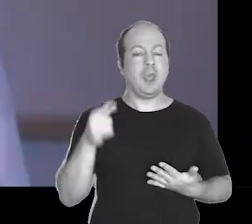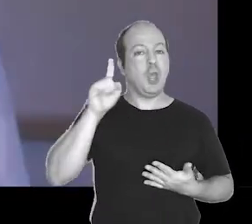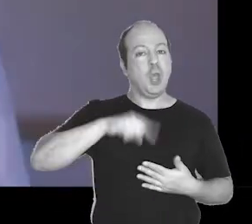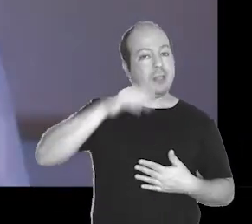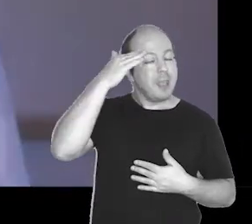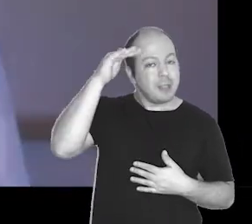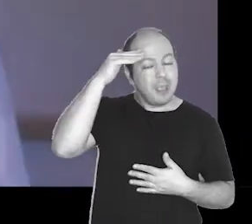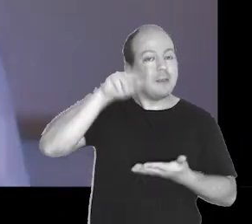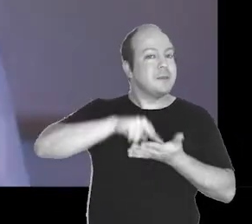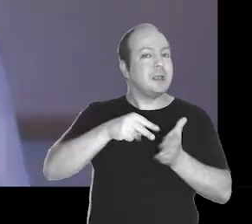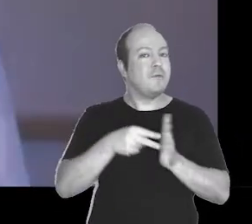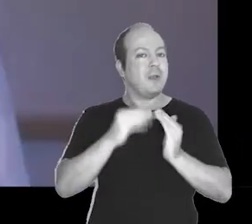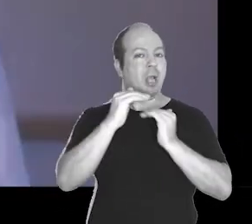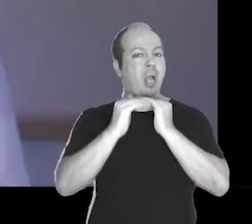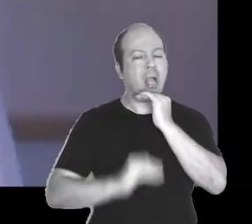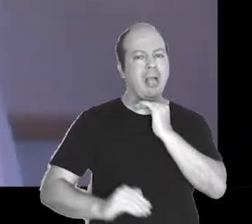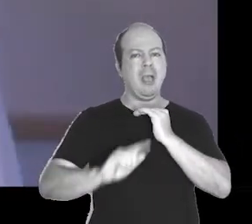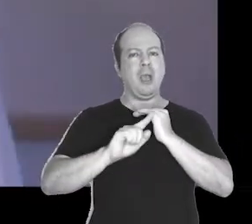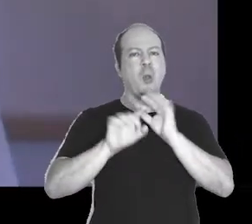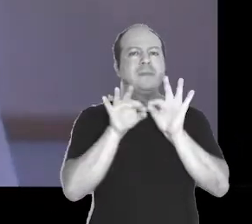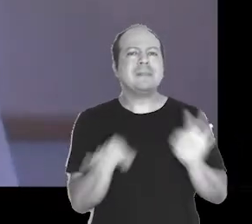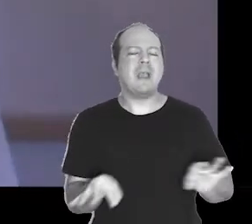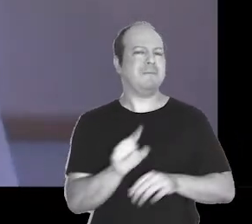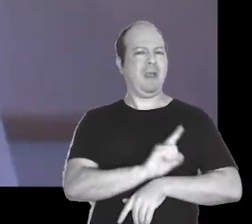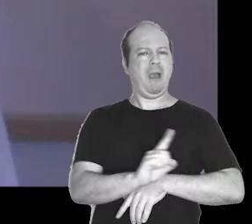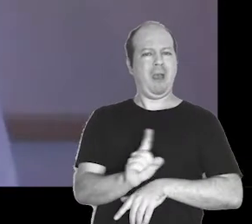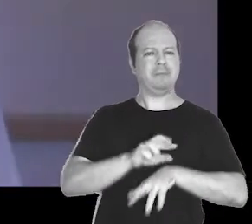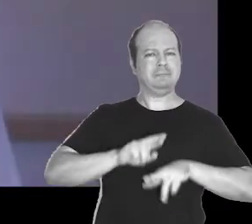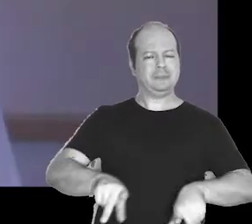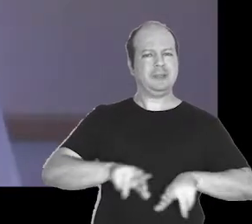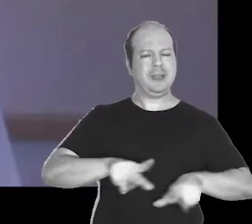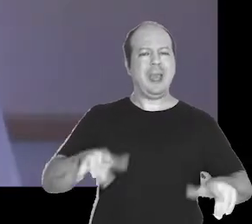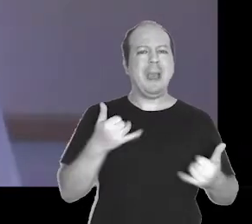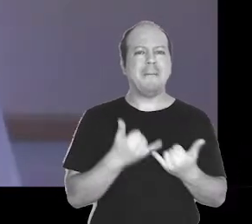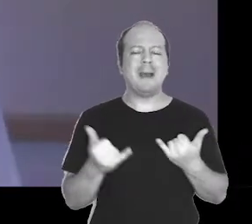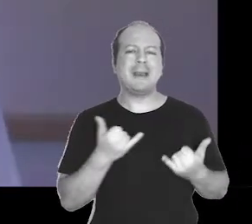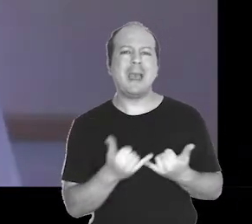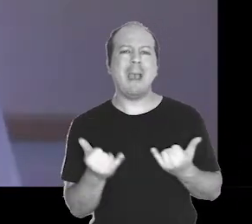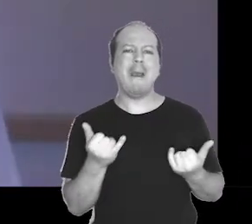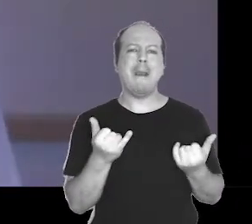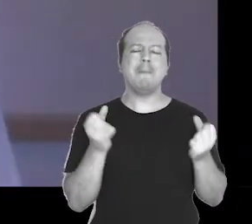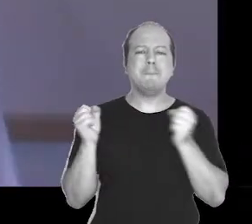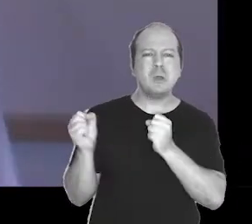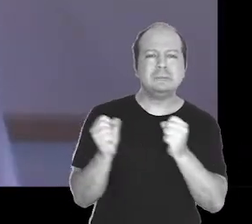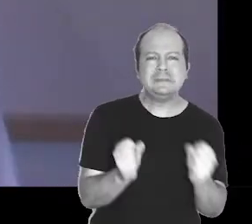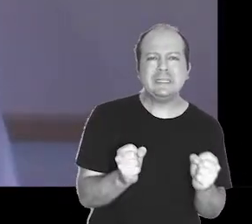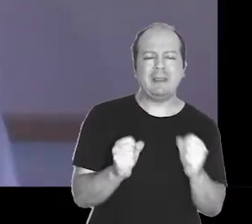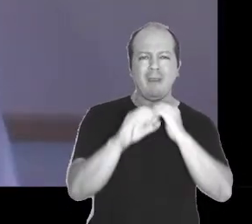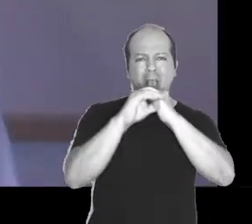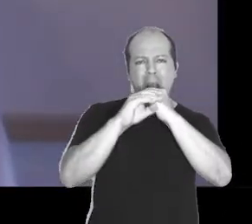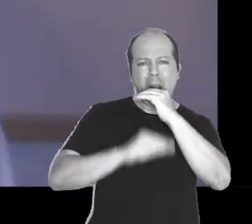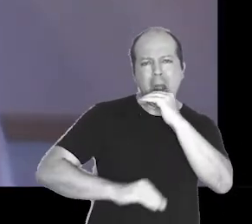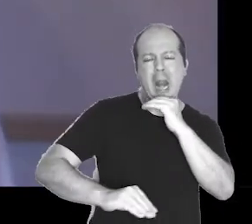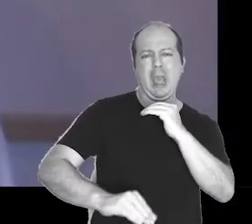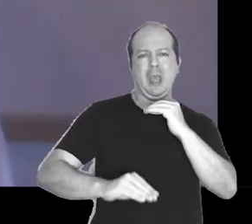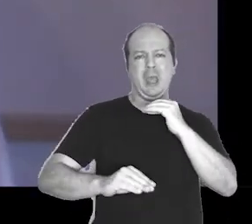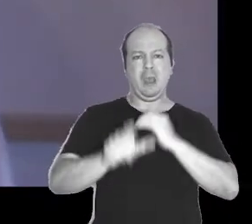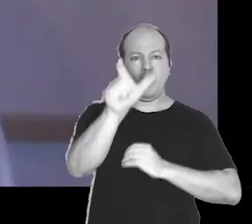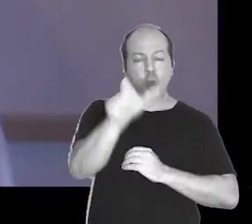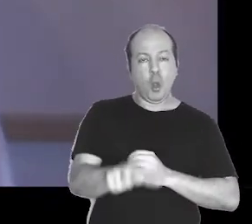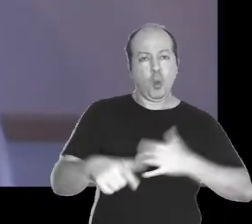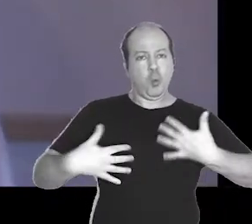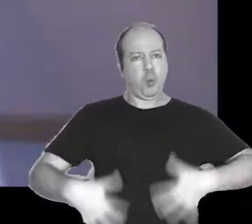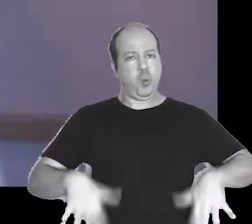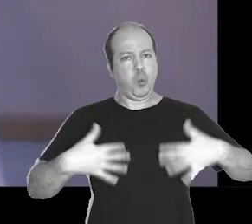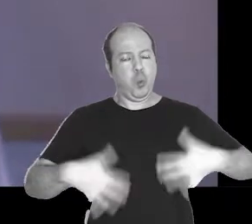diminuir, nem simplificar. Como se fosse possível diminuir a elevação de uma grande figura